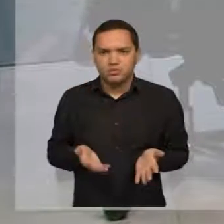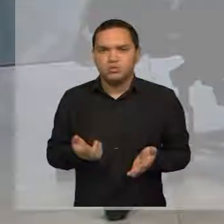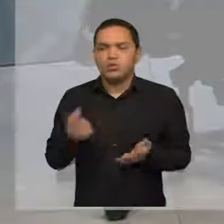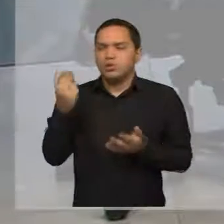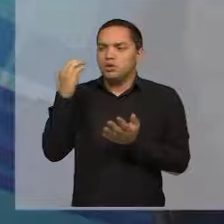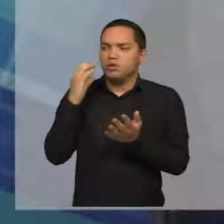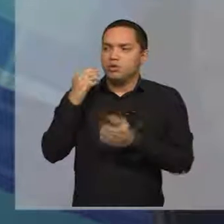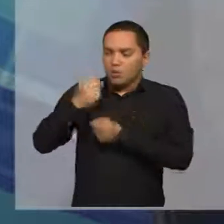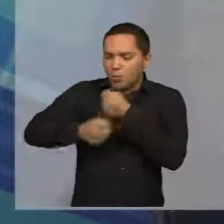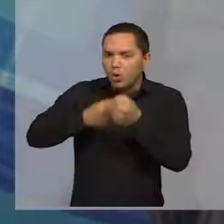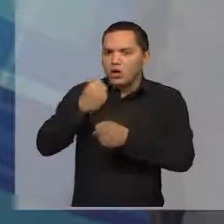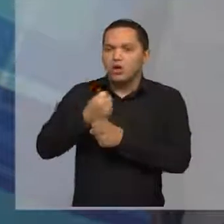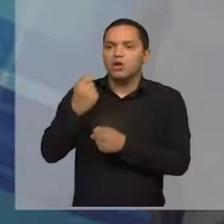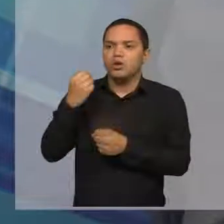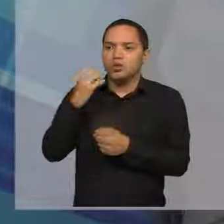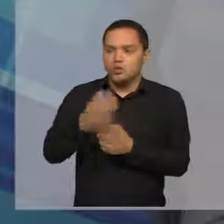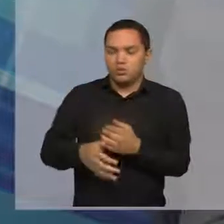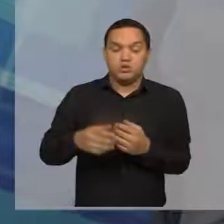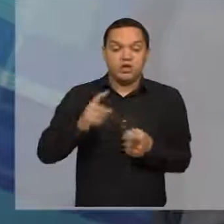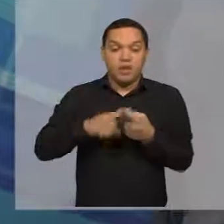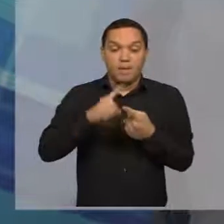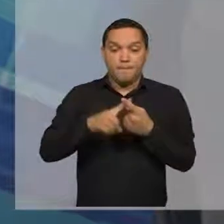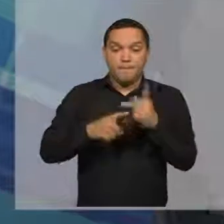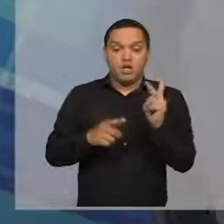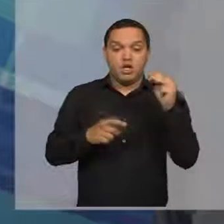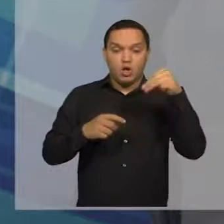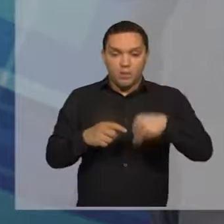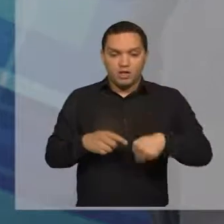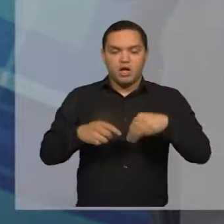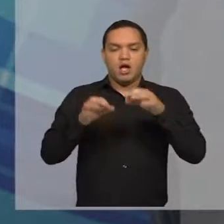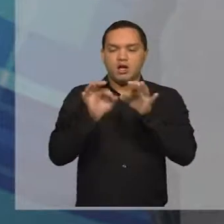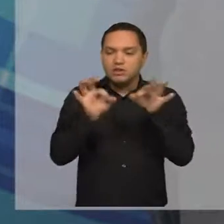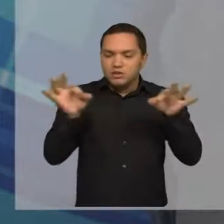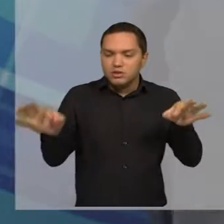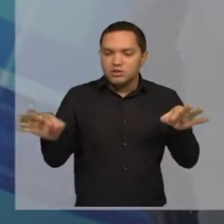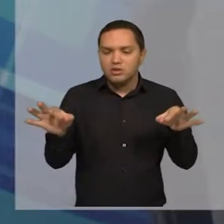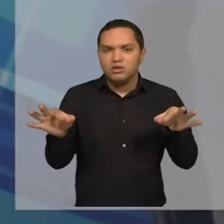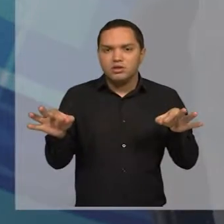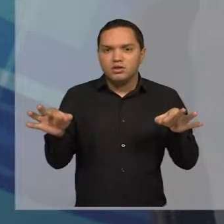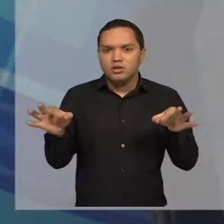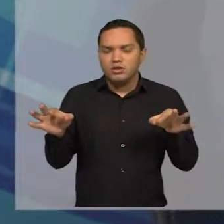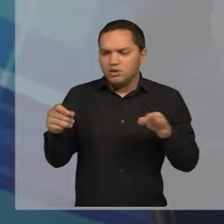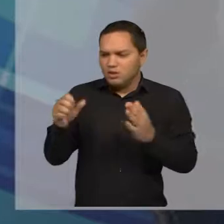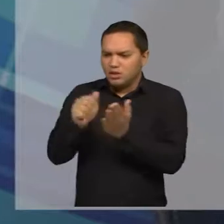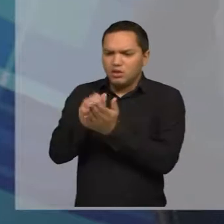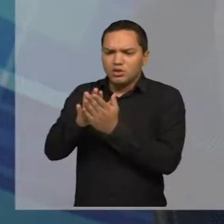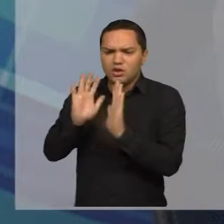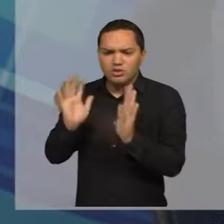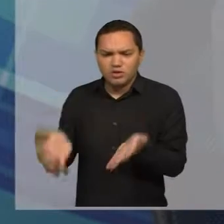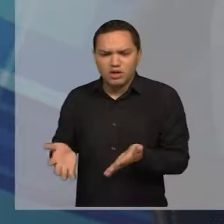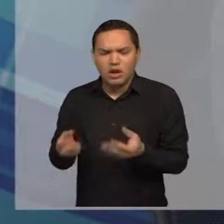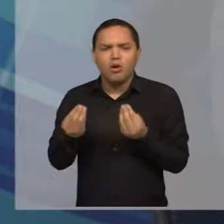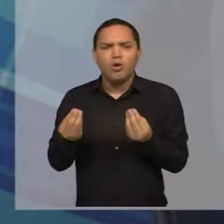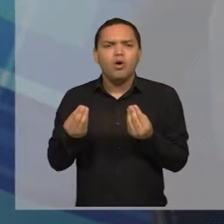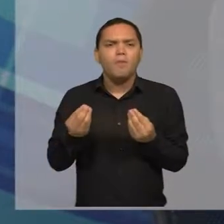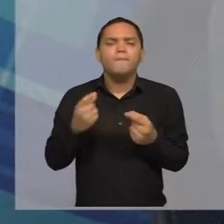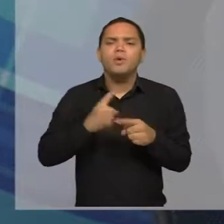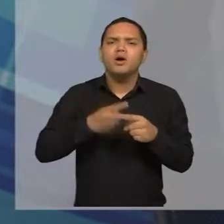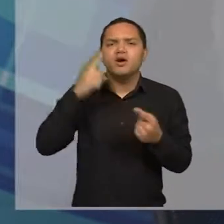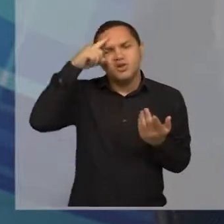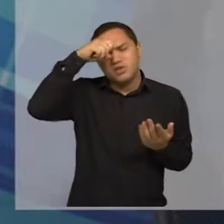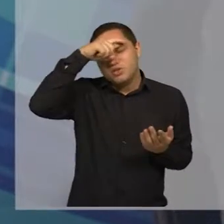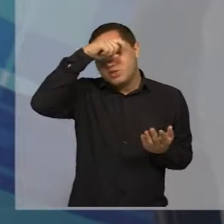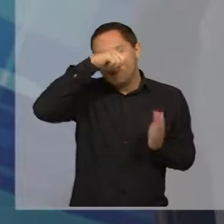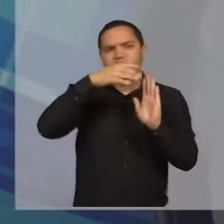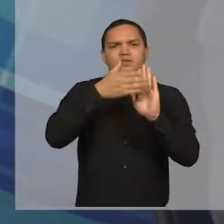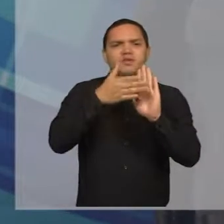tem a quilometragem que foi realizada. Qual é a dificuldade que você tem de propor o crescimento em cima daquilo que já tem? Né? Quando você